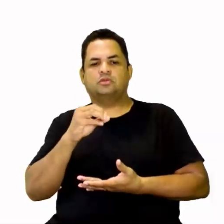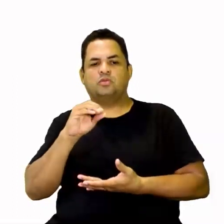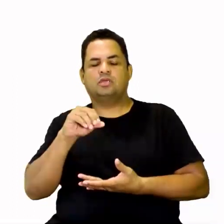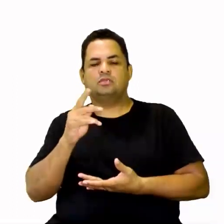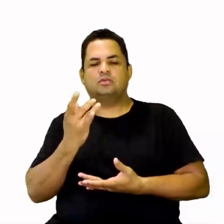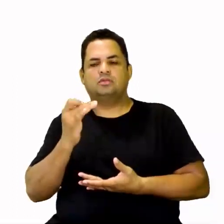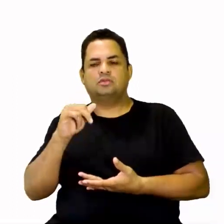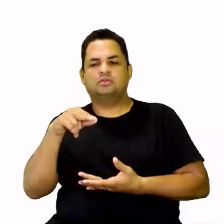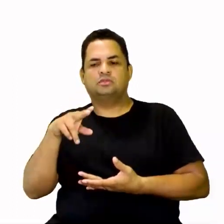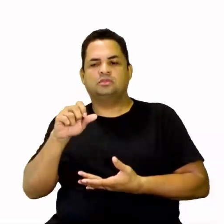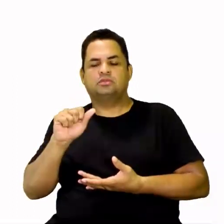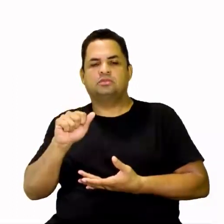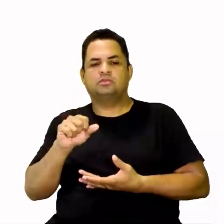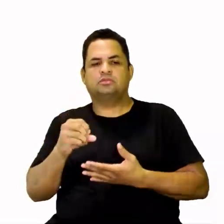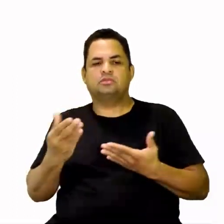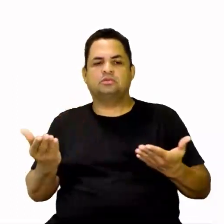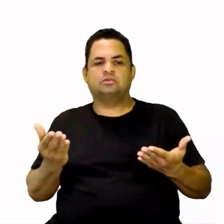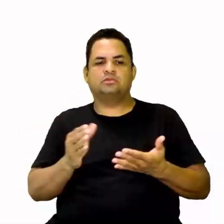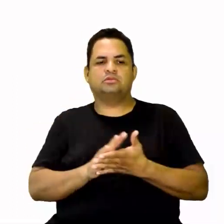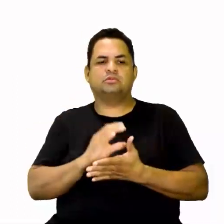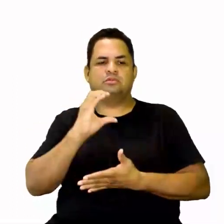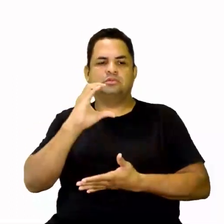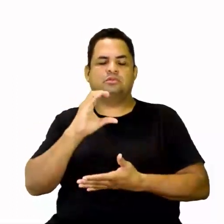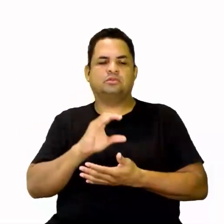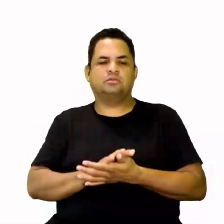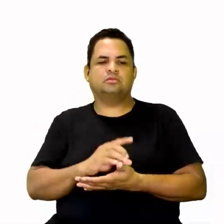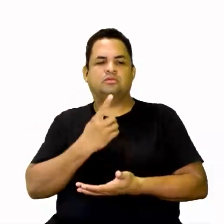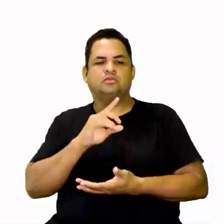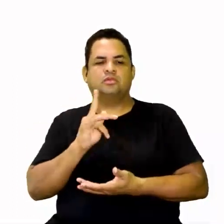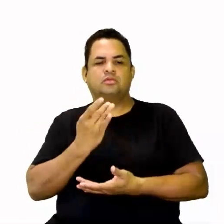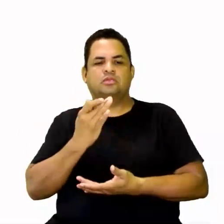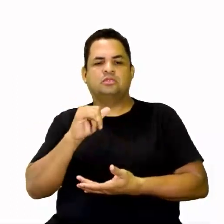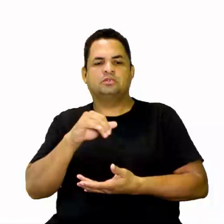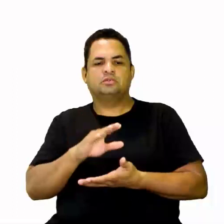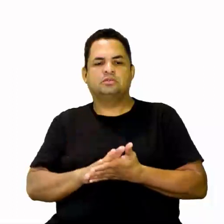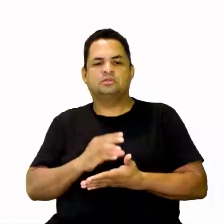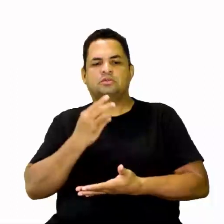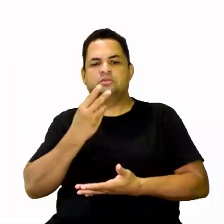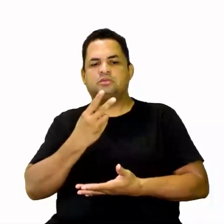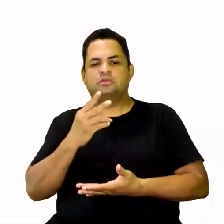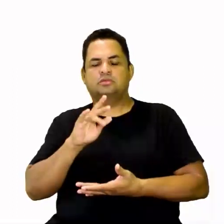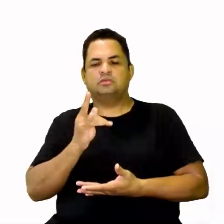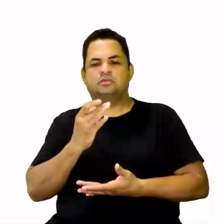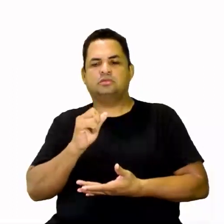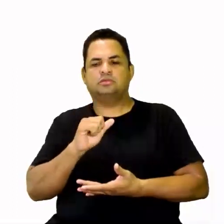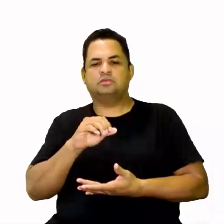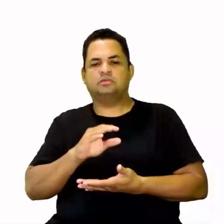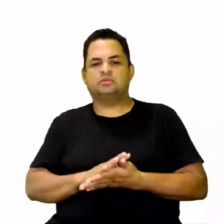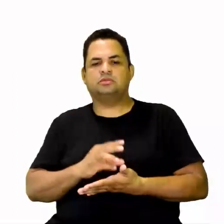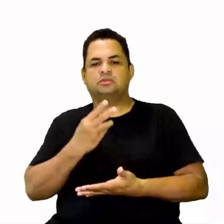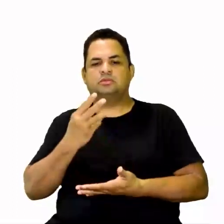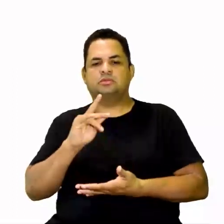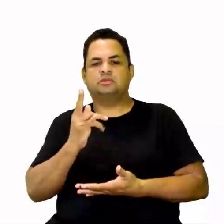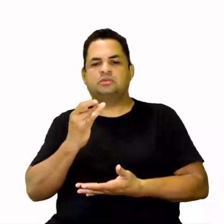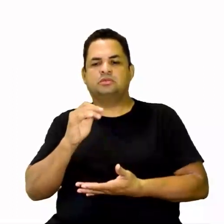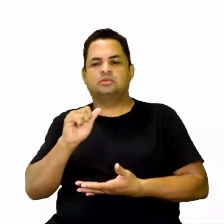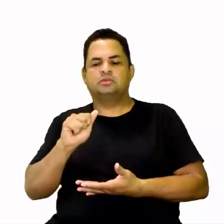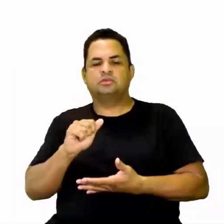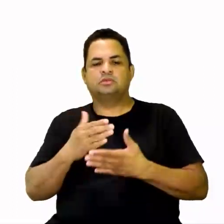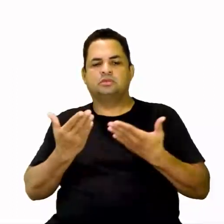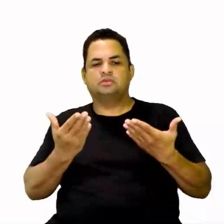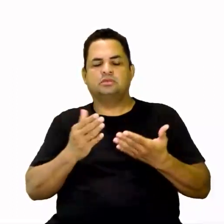homogêneo. Letra C, 1 é homogêneo, 2 é homogêneo, 3 é heterogêneo, 4 é